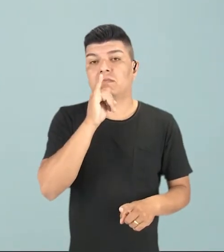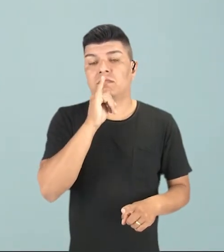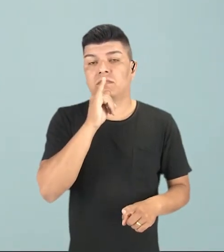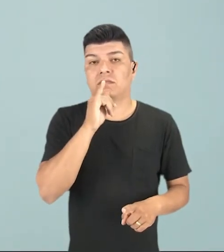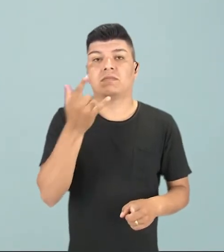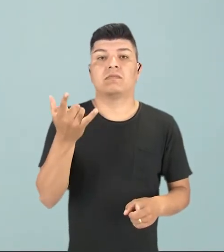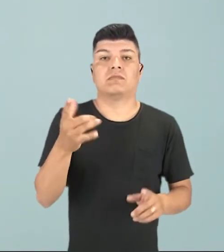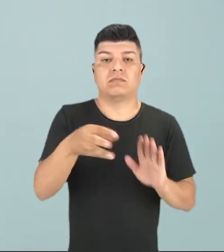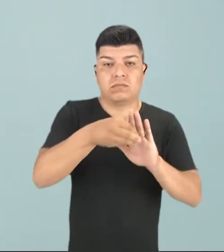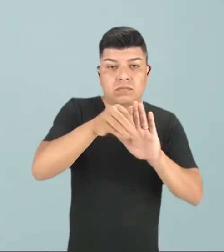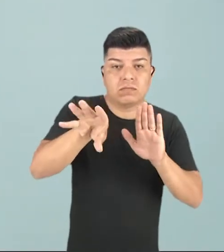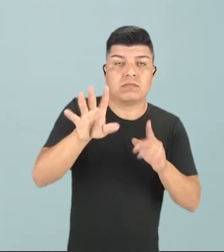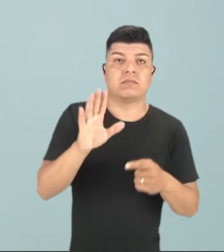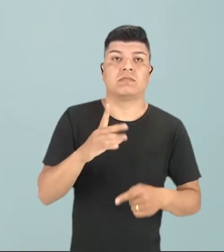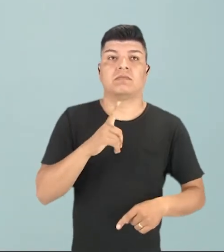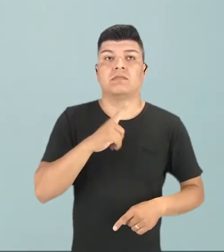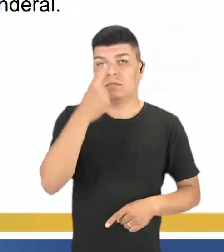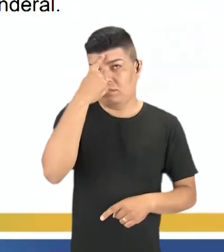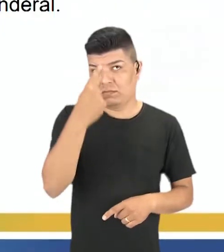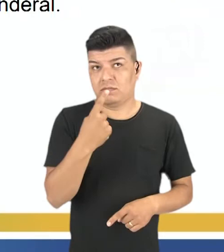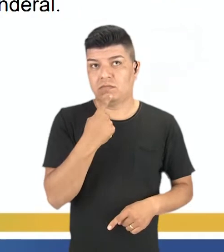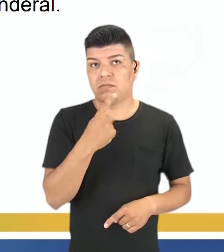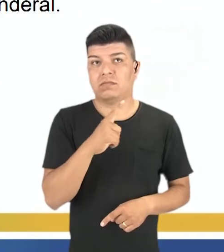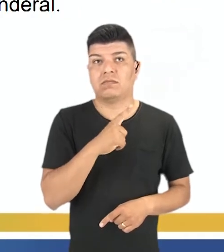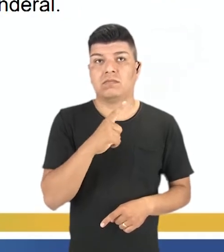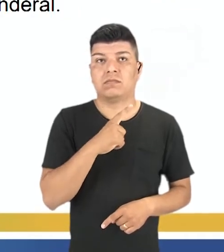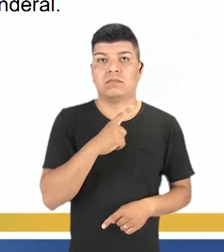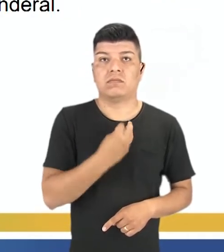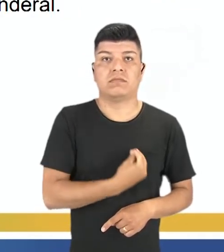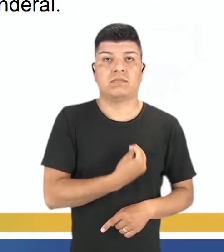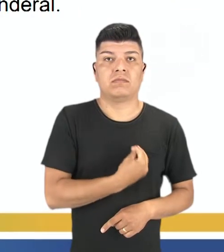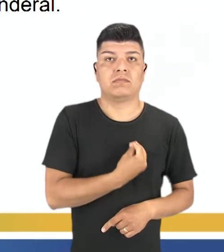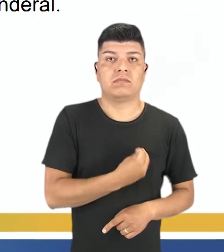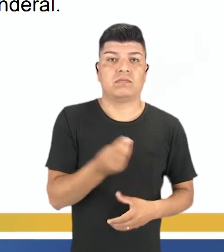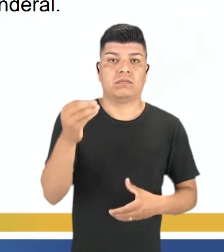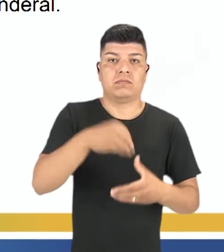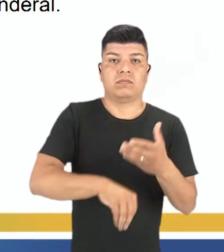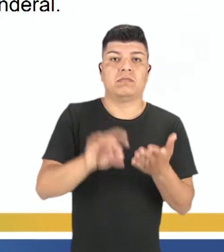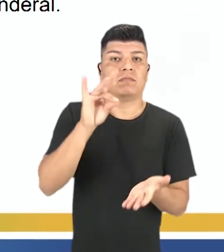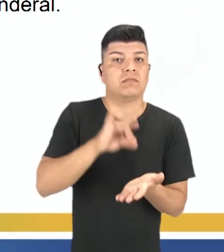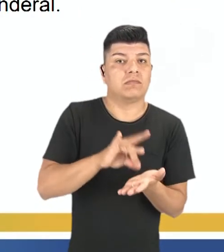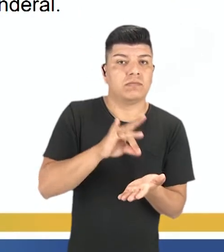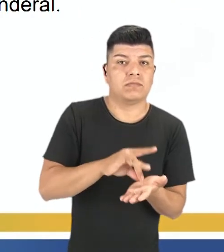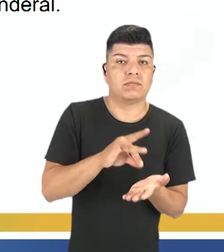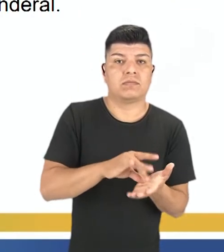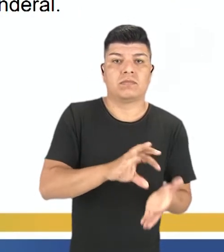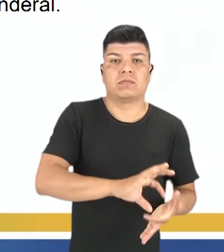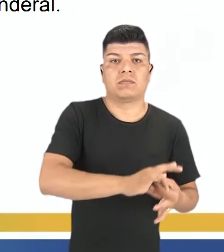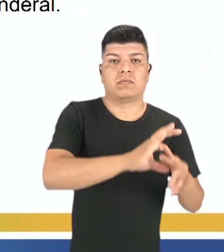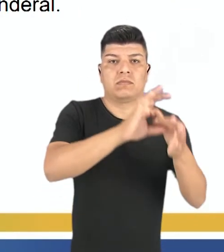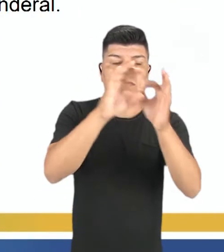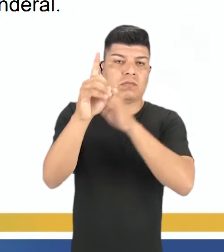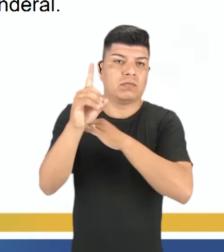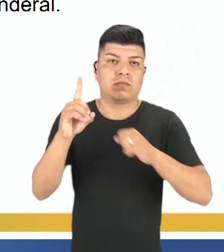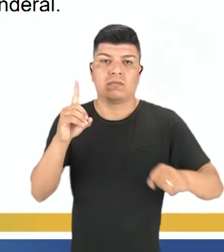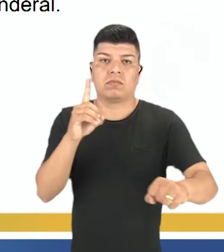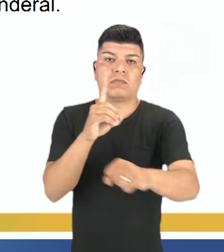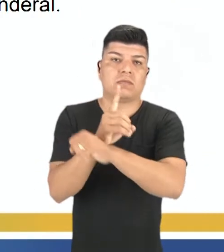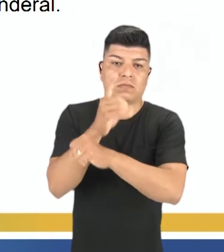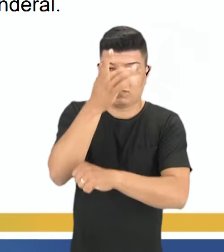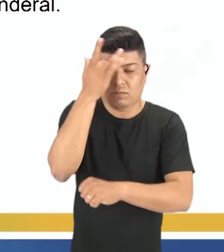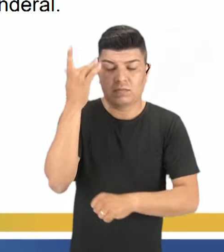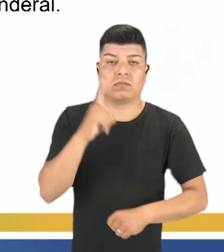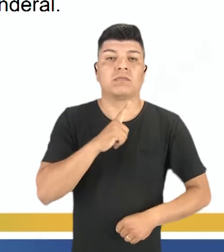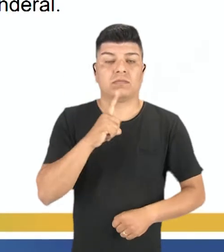né? Aí, duas imagens que evidenciam isso. Dentro da nossa realidade, do nosso contexto social, também tem pessoas que às vezes a